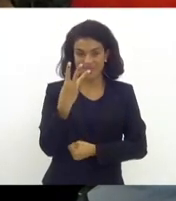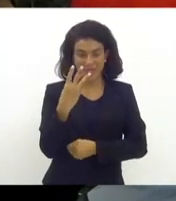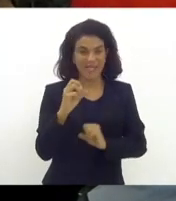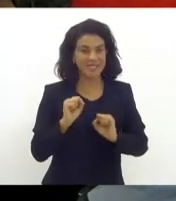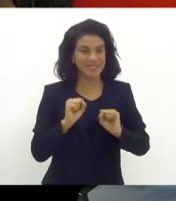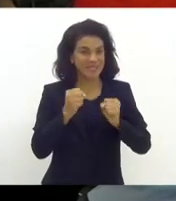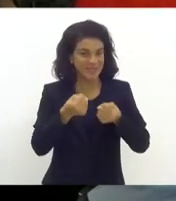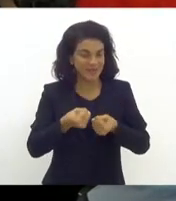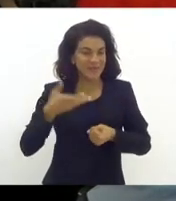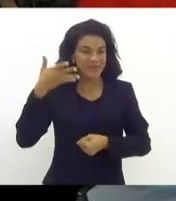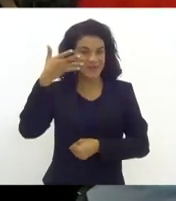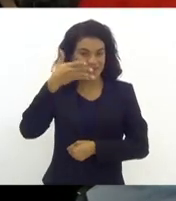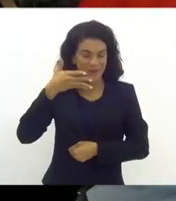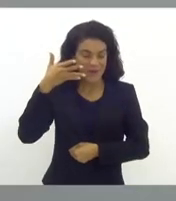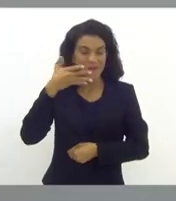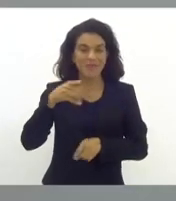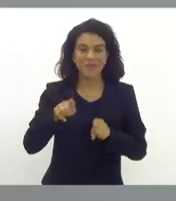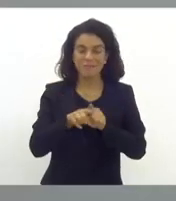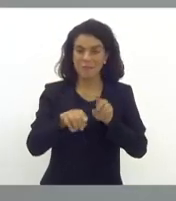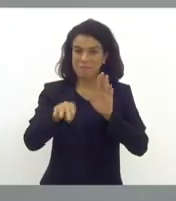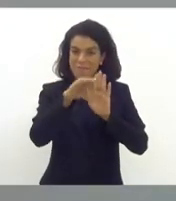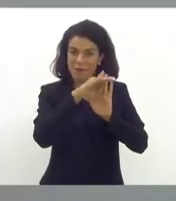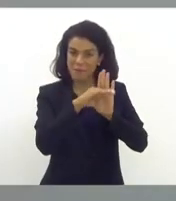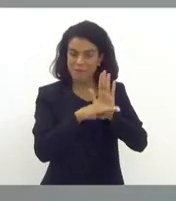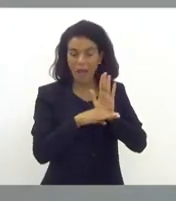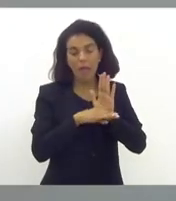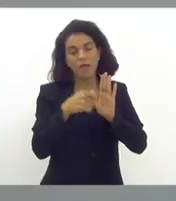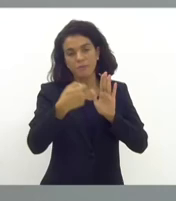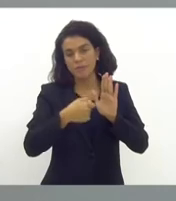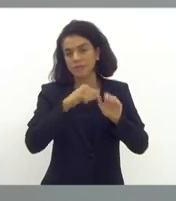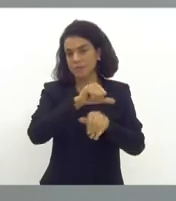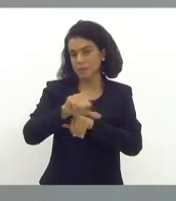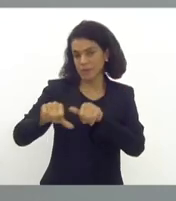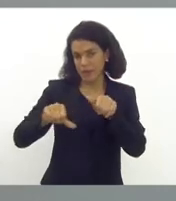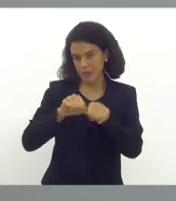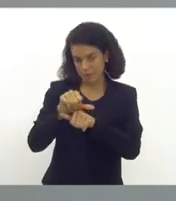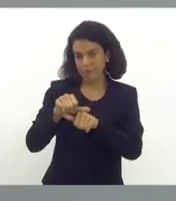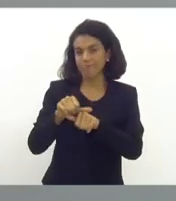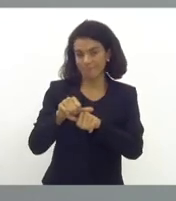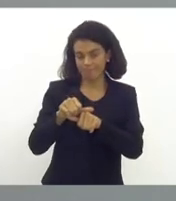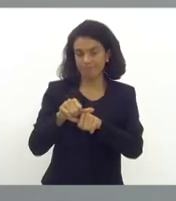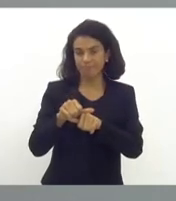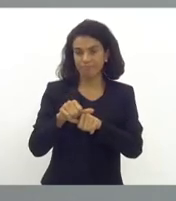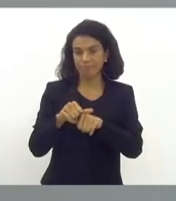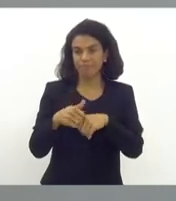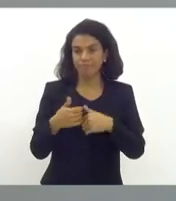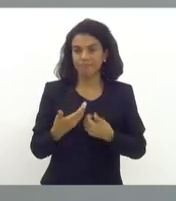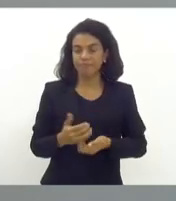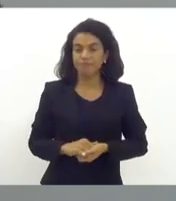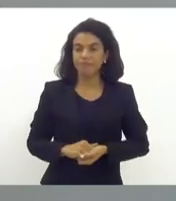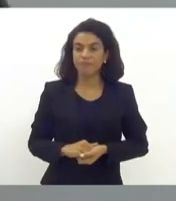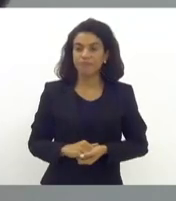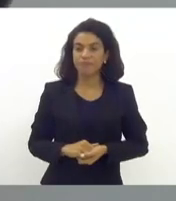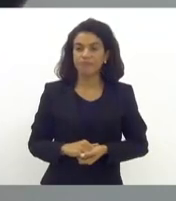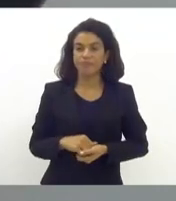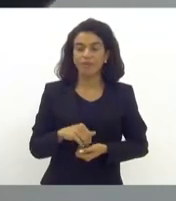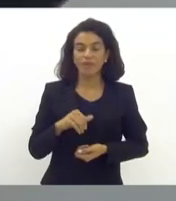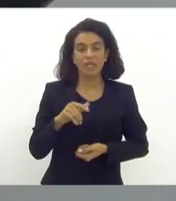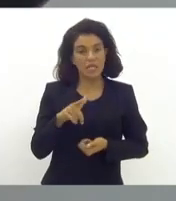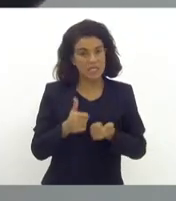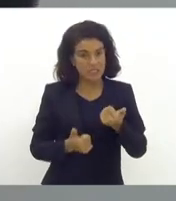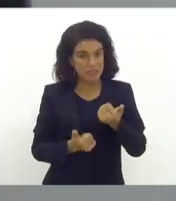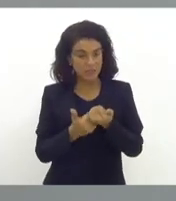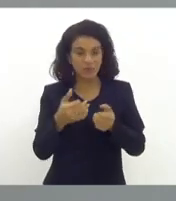pelas falas pelas colocações de que algo tem que ser mudado algo tem que ser modificado e esse auxílio